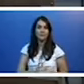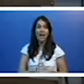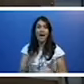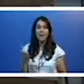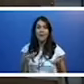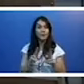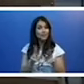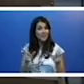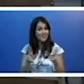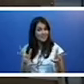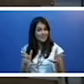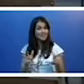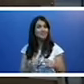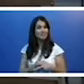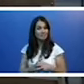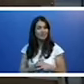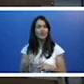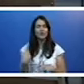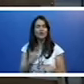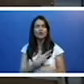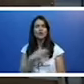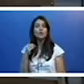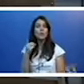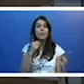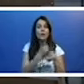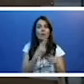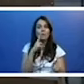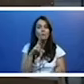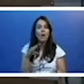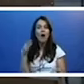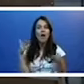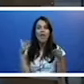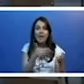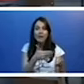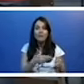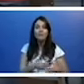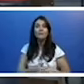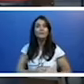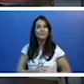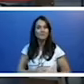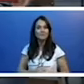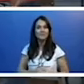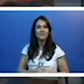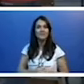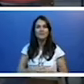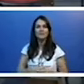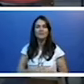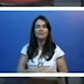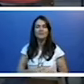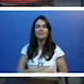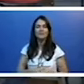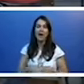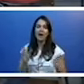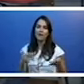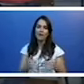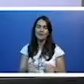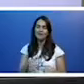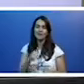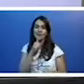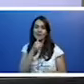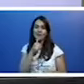Agora, a gente acha nosso resultado direto, ok? Então, já vamos direto para o nosso